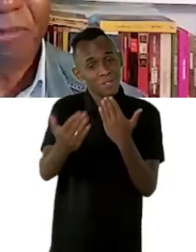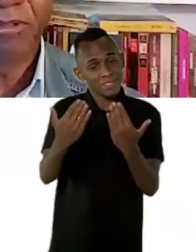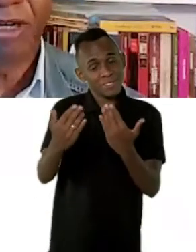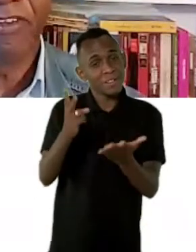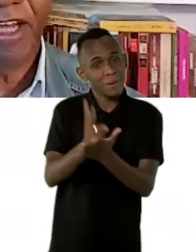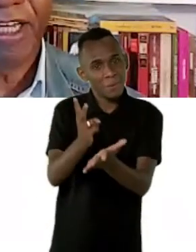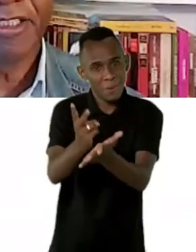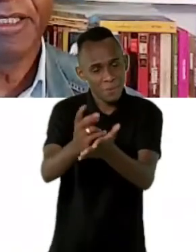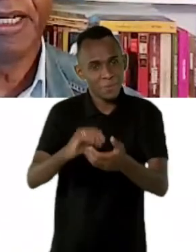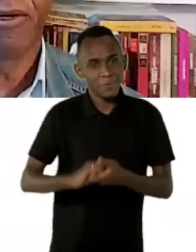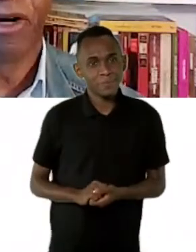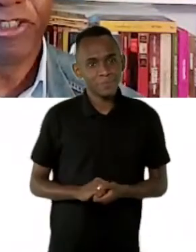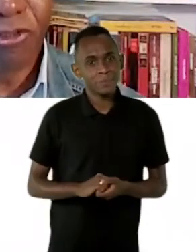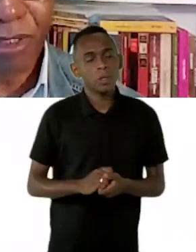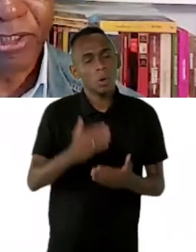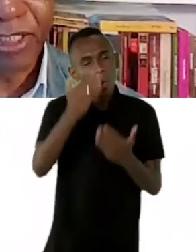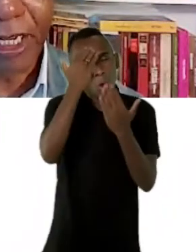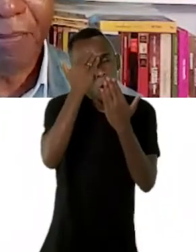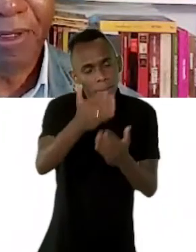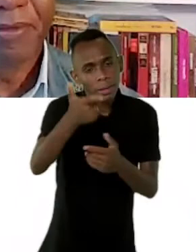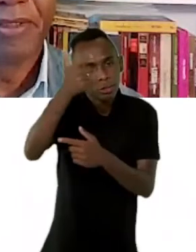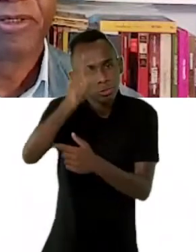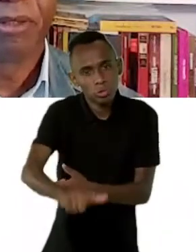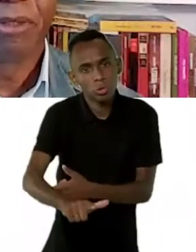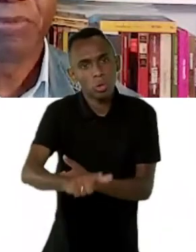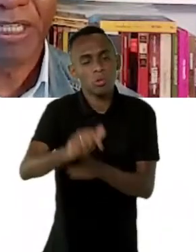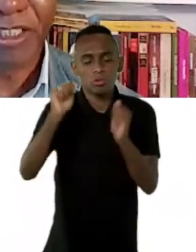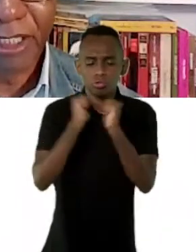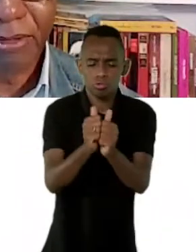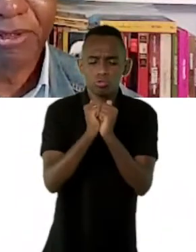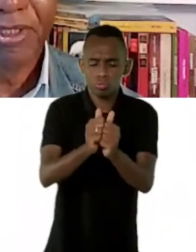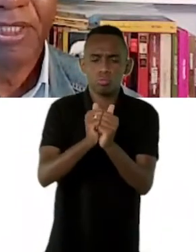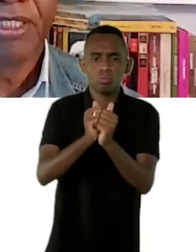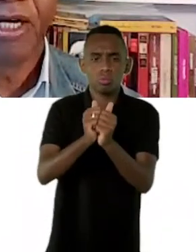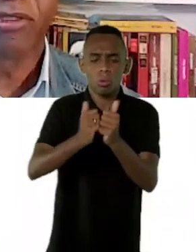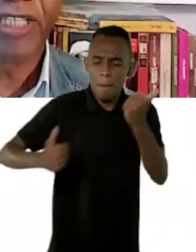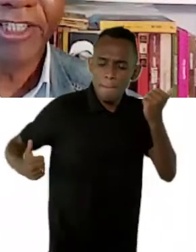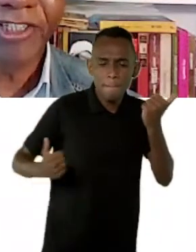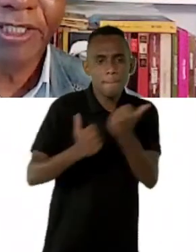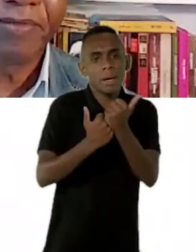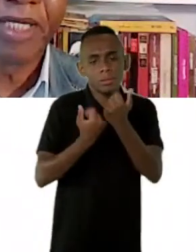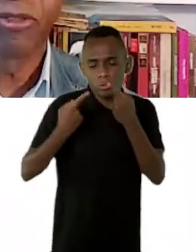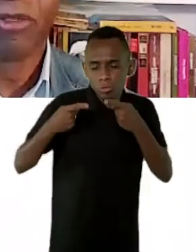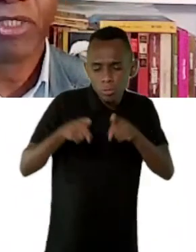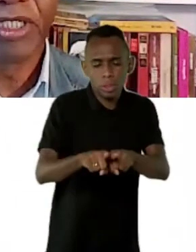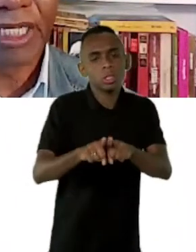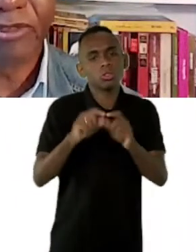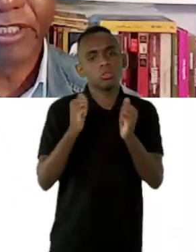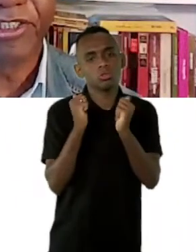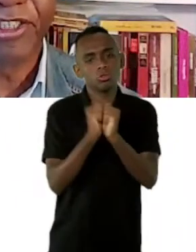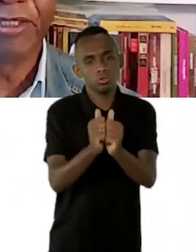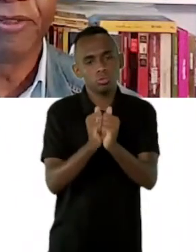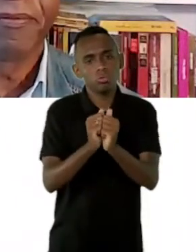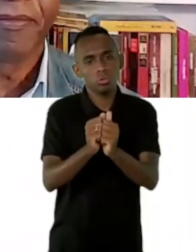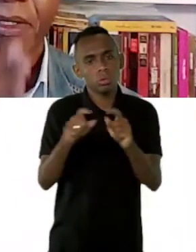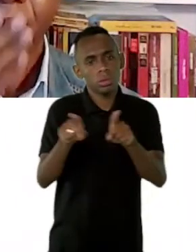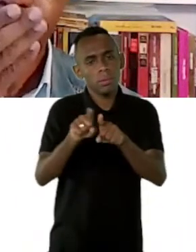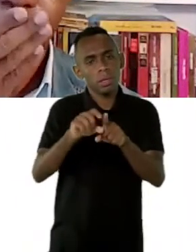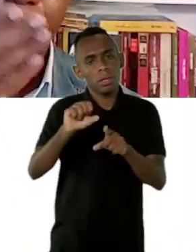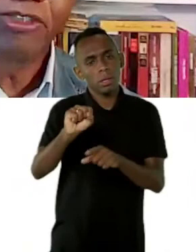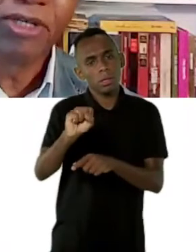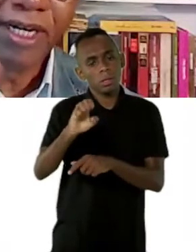muito obrigado mais uma vez e conte comigo sempre. Somos parceiros. E ao Sesc, a todo mundo que está nos